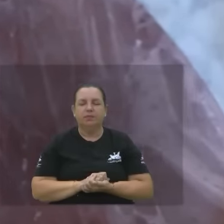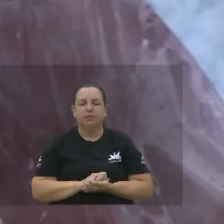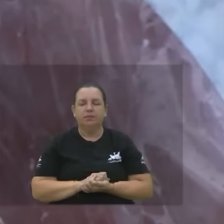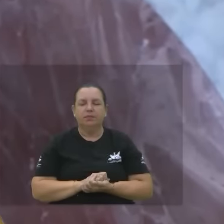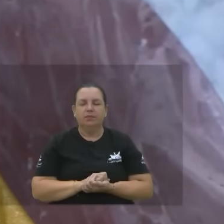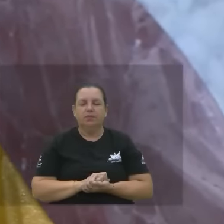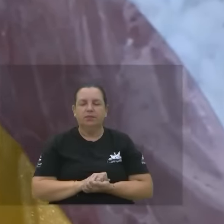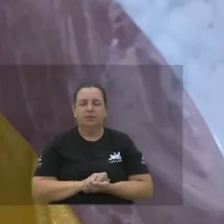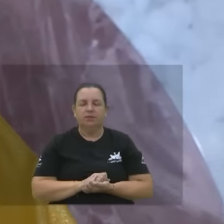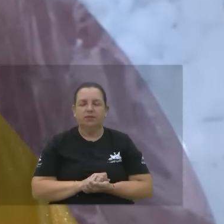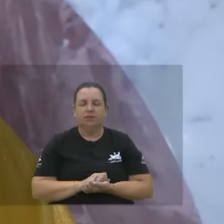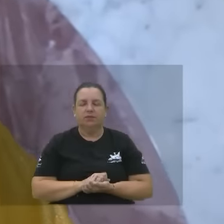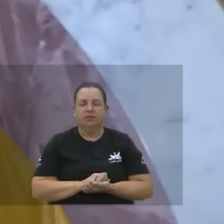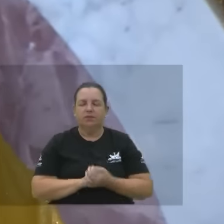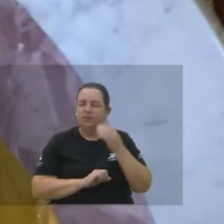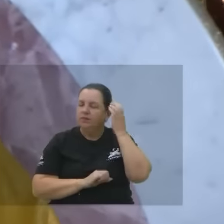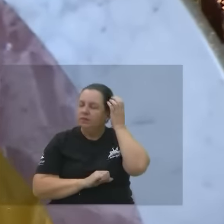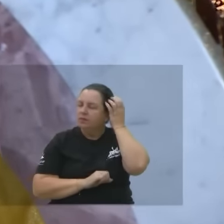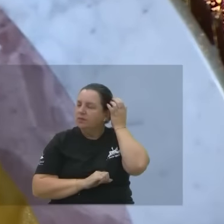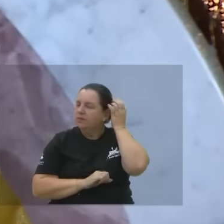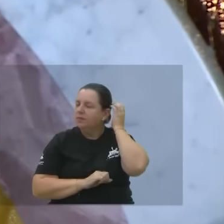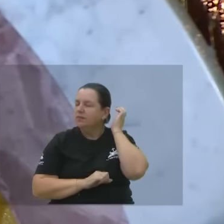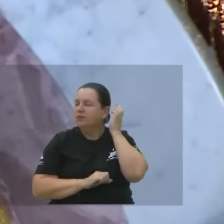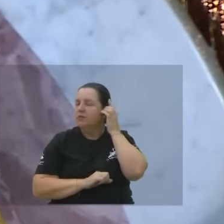Pense nas pessoas que pediram oração.